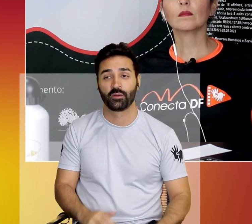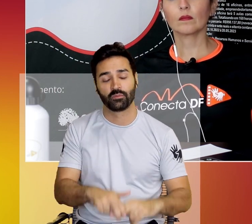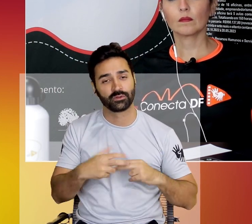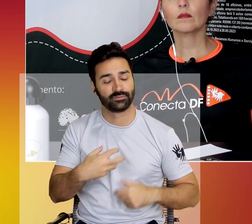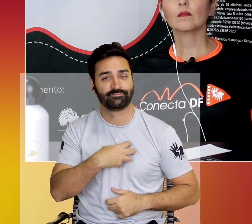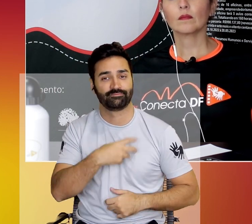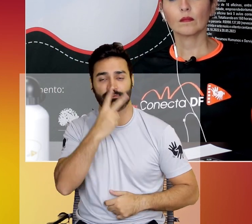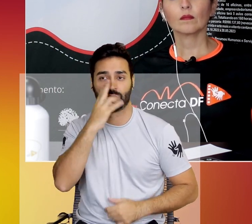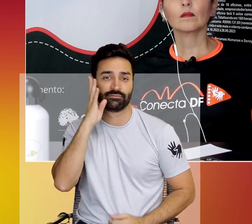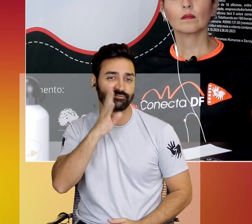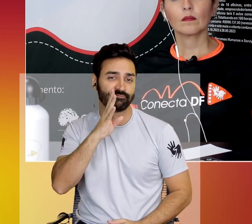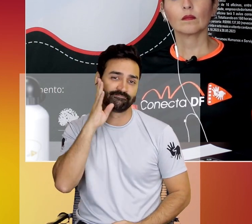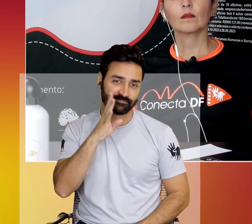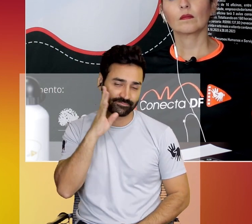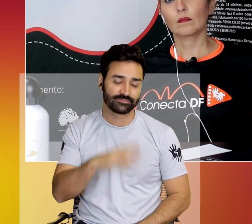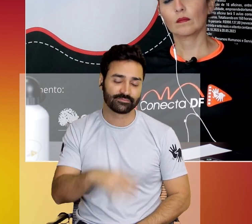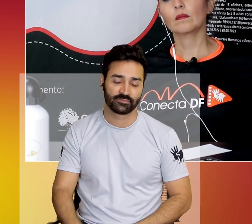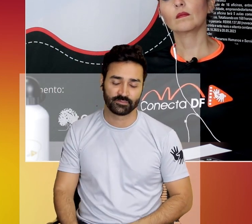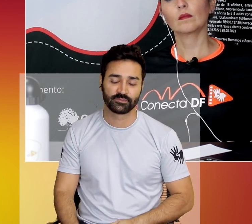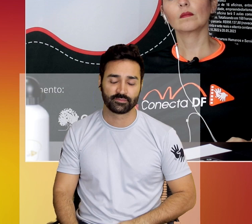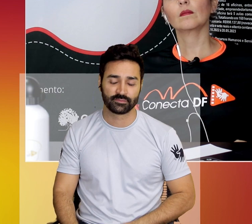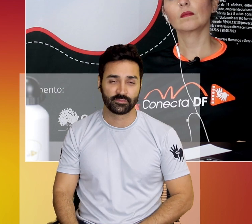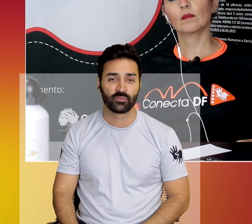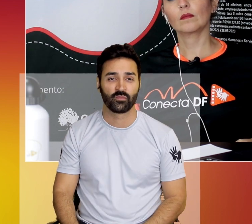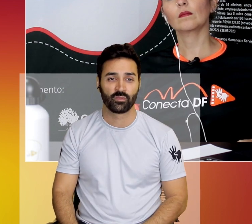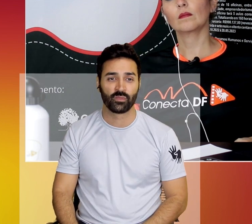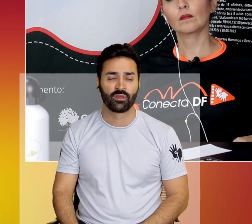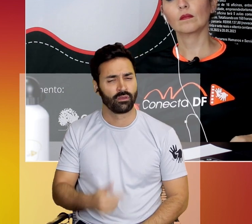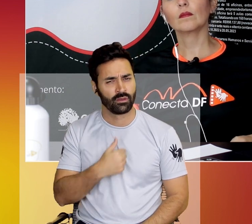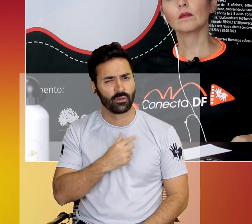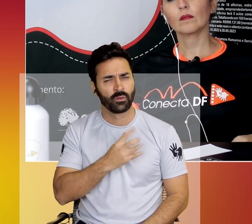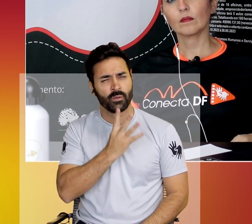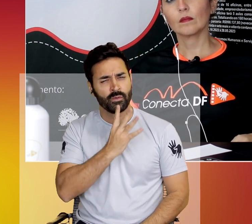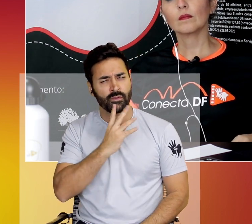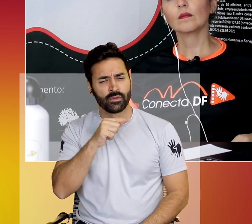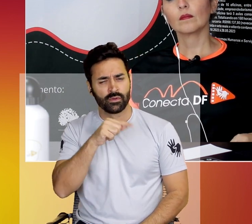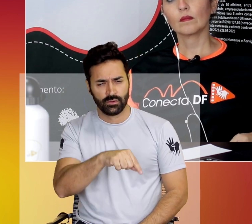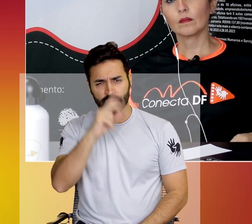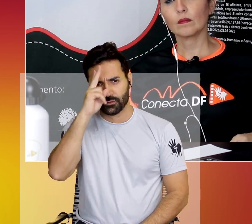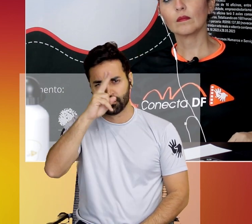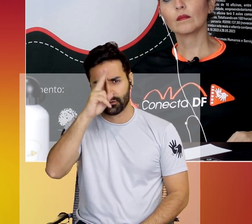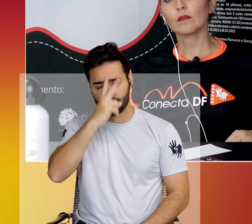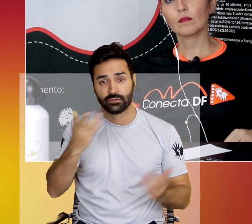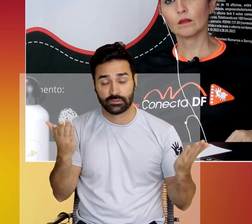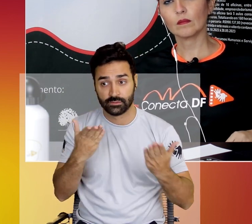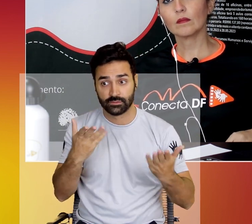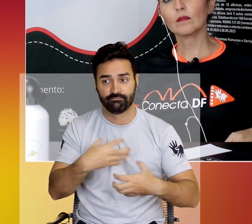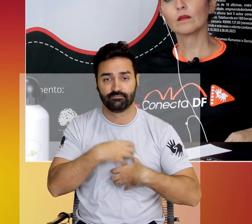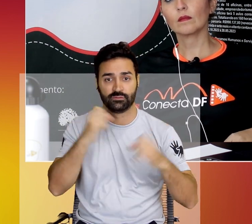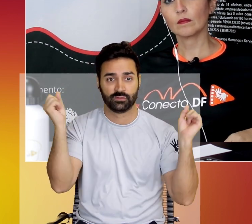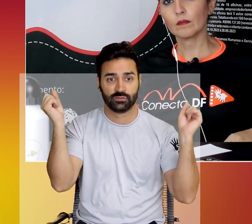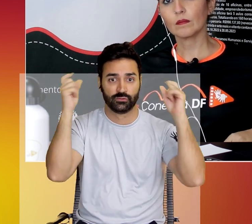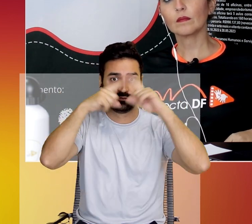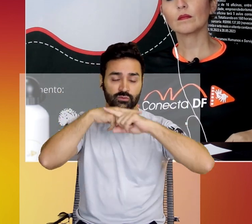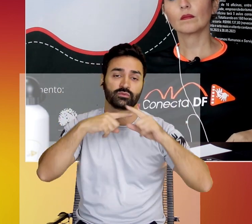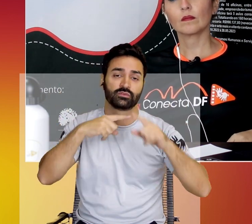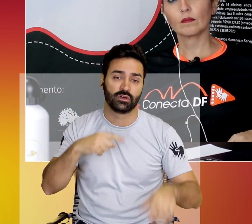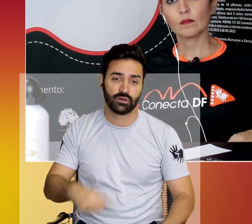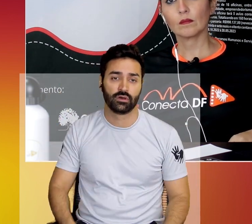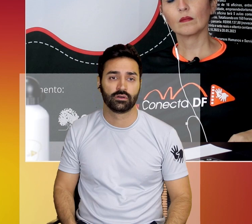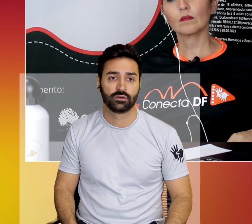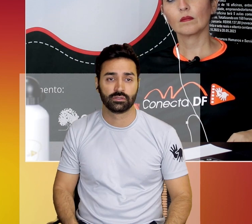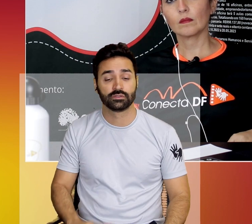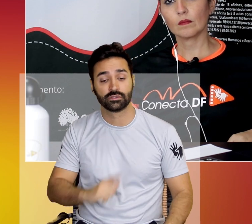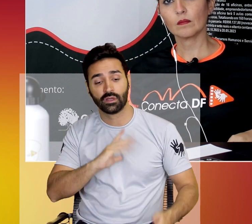legal essa questão, né? Eu conheci essa história e agora conhecendo a dificuldade que algumas